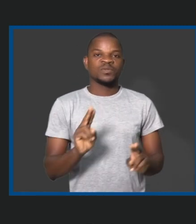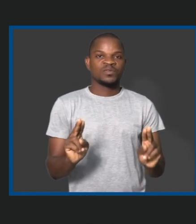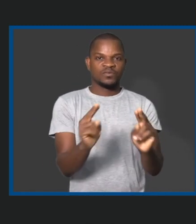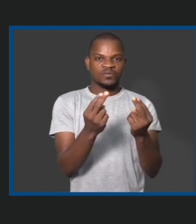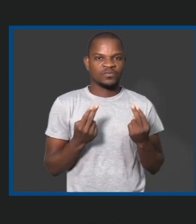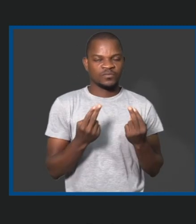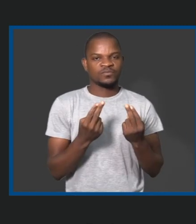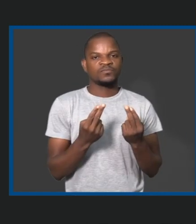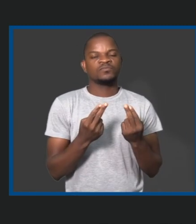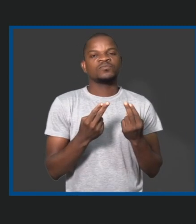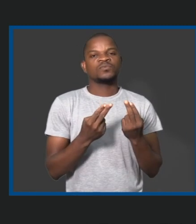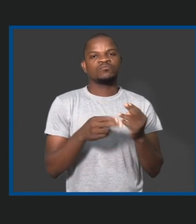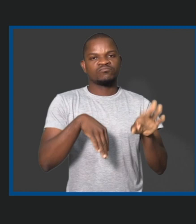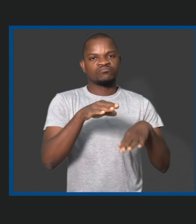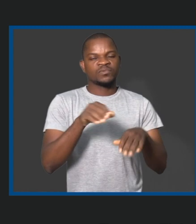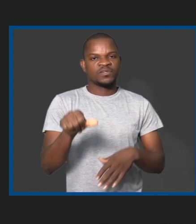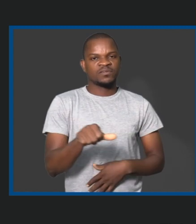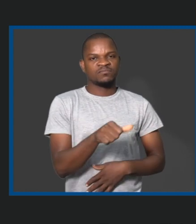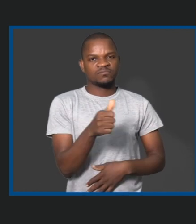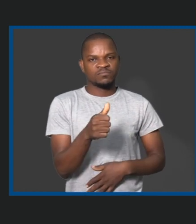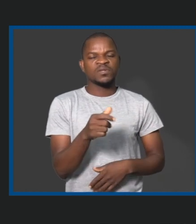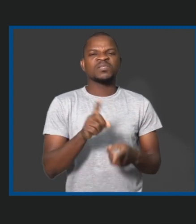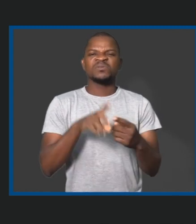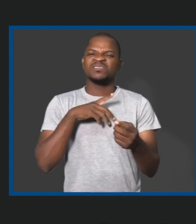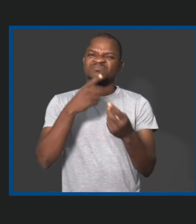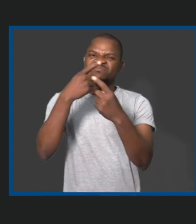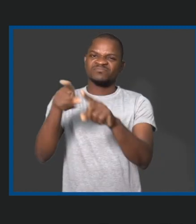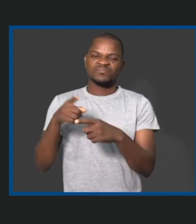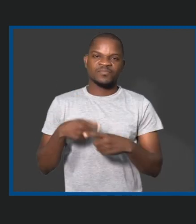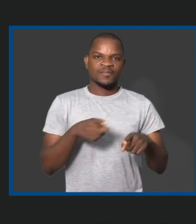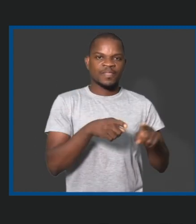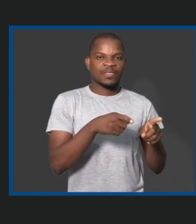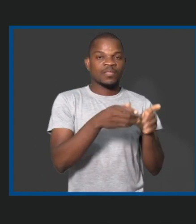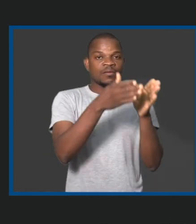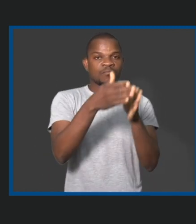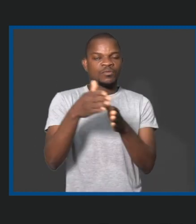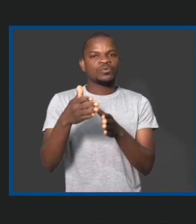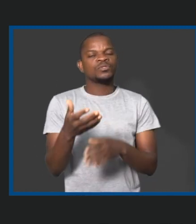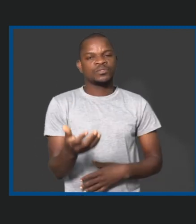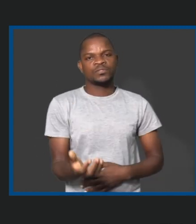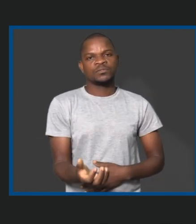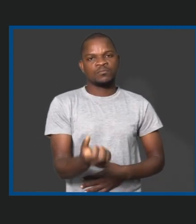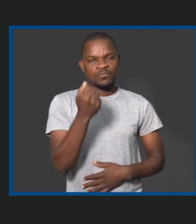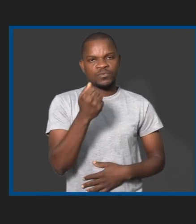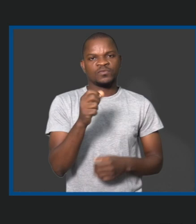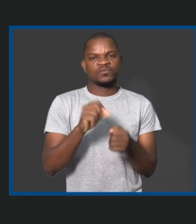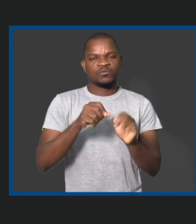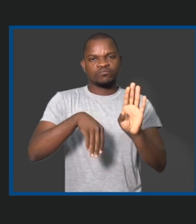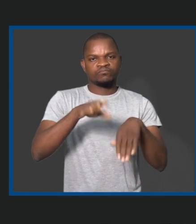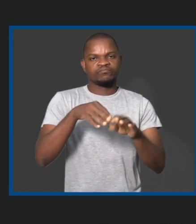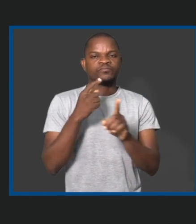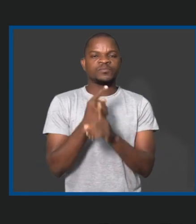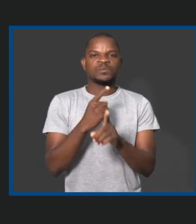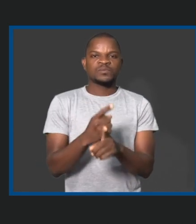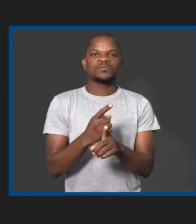um jogador diferente, mas temos o Ejaita, temos o Moussa, temos o Pepo, claramente poderão dar conta do recado, aquilo que o Mista